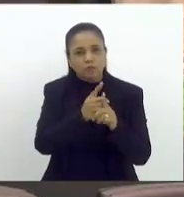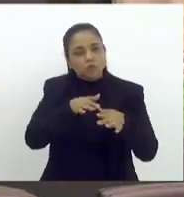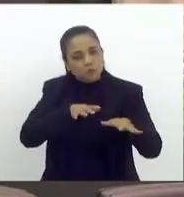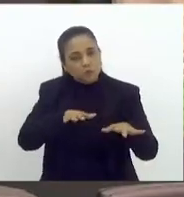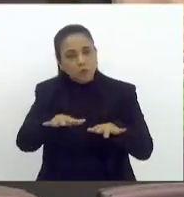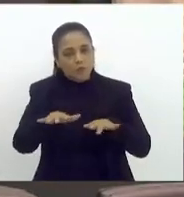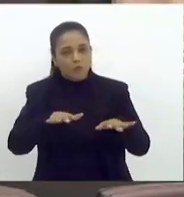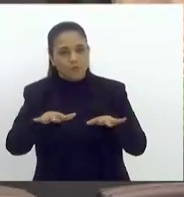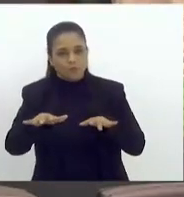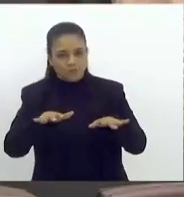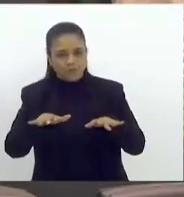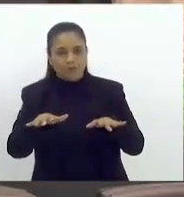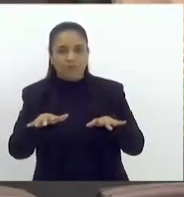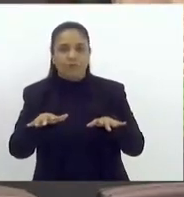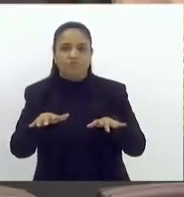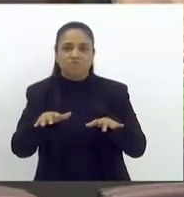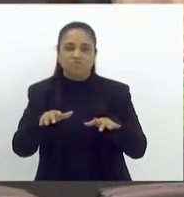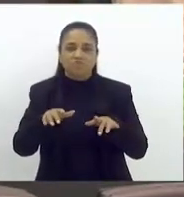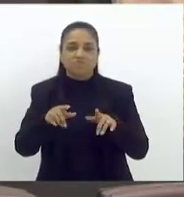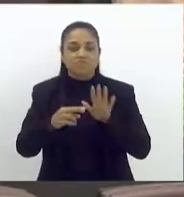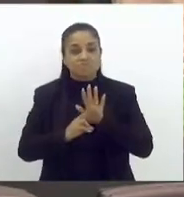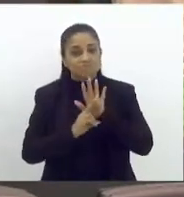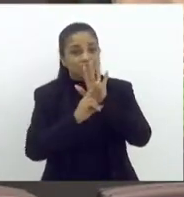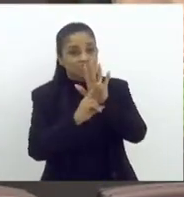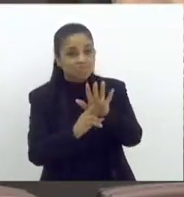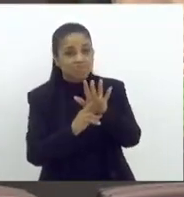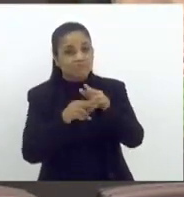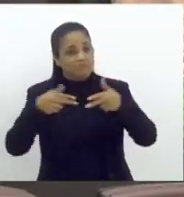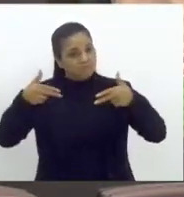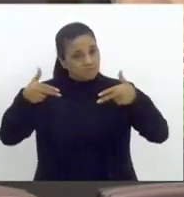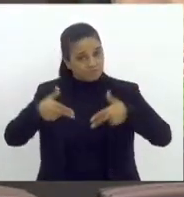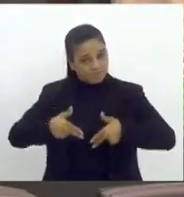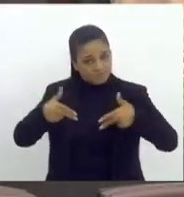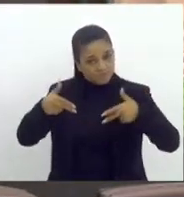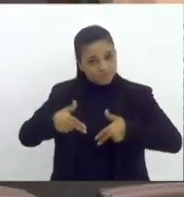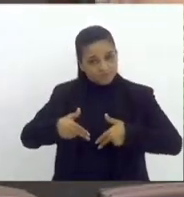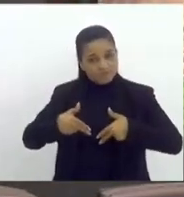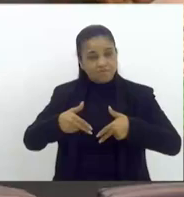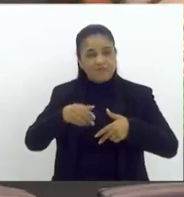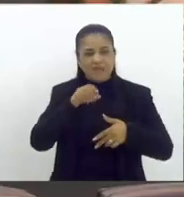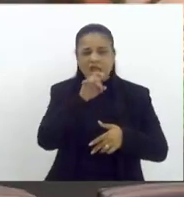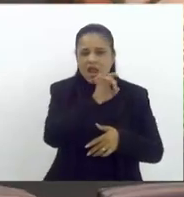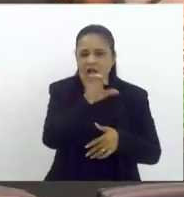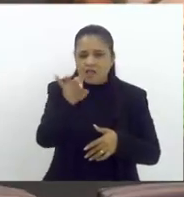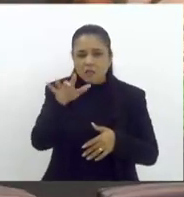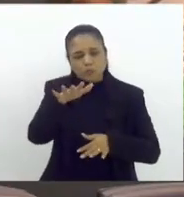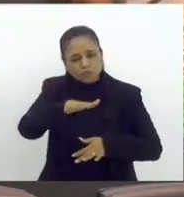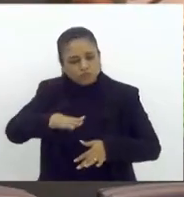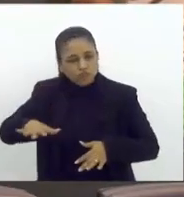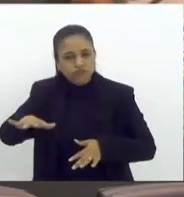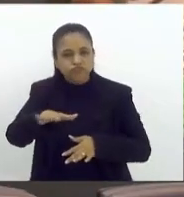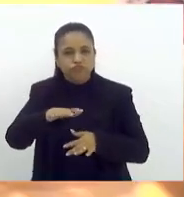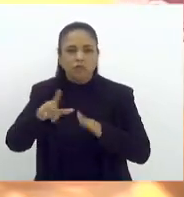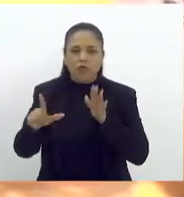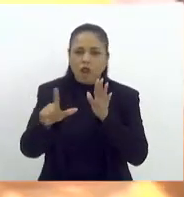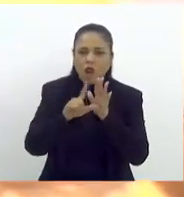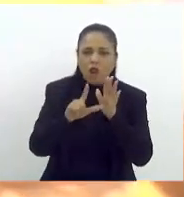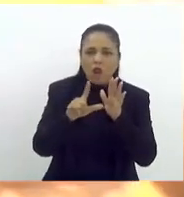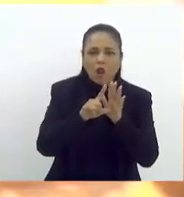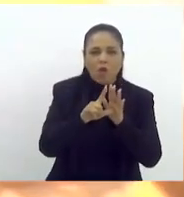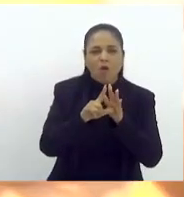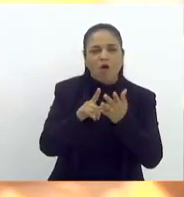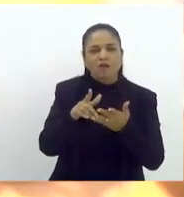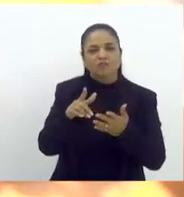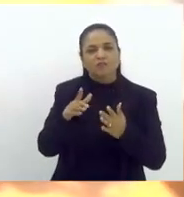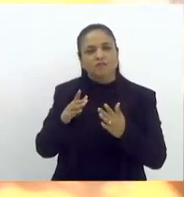movimento que essa frente conseguisse representar o que Cada um faz lá no teu território lá na tua loja lá